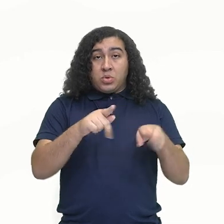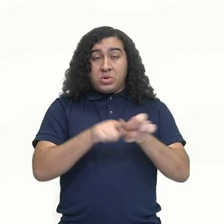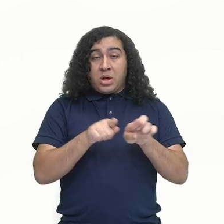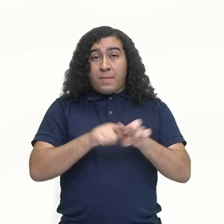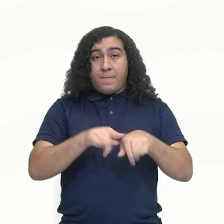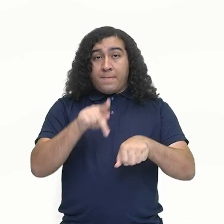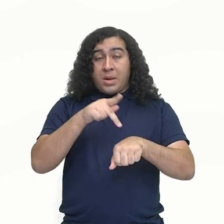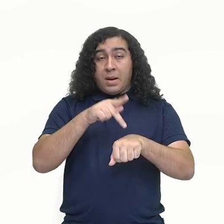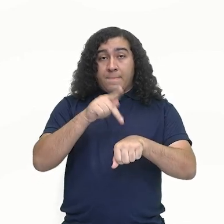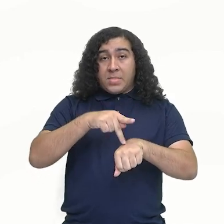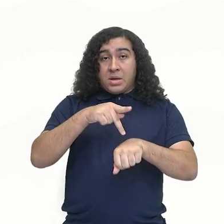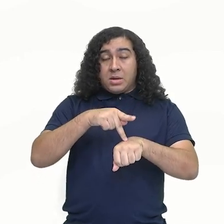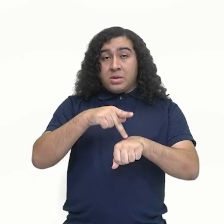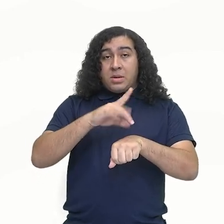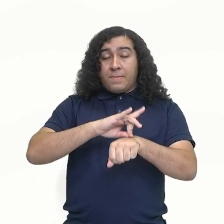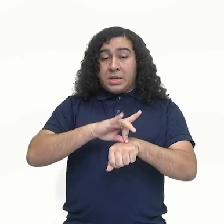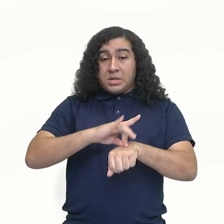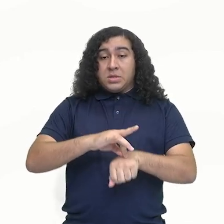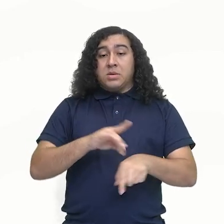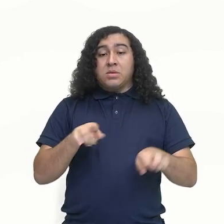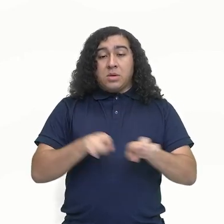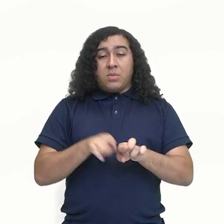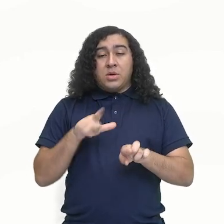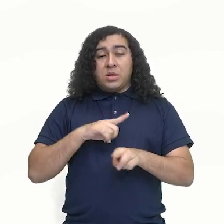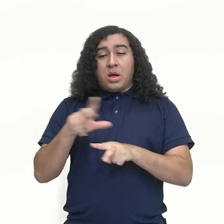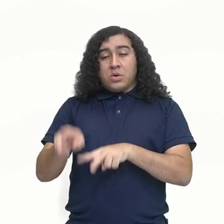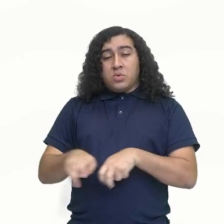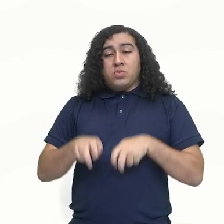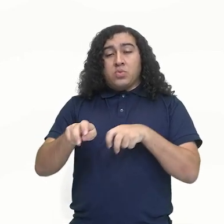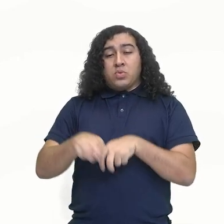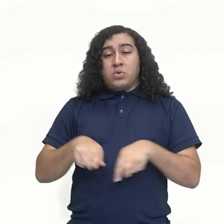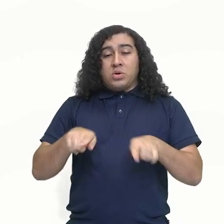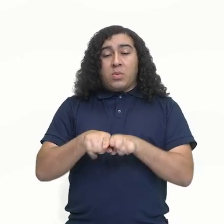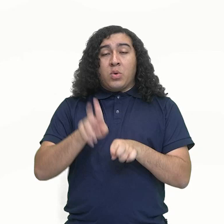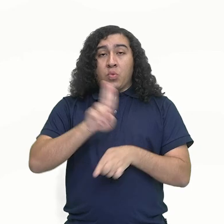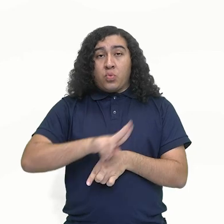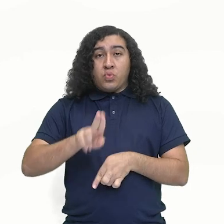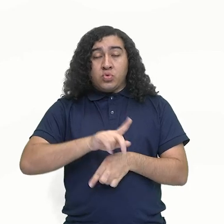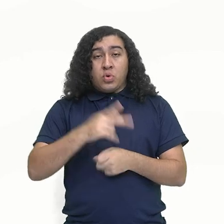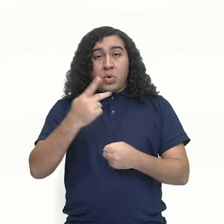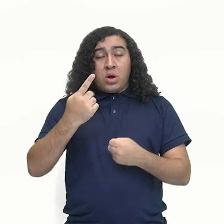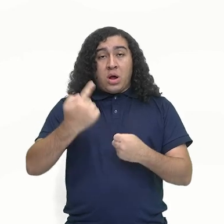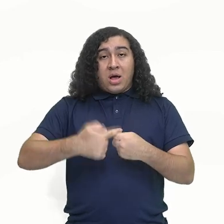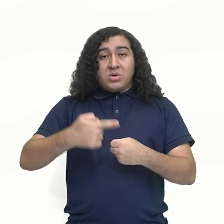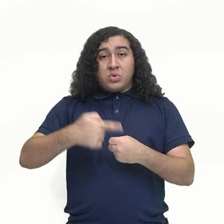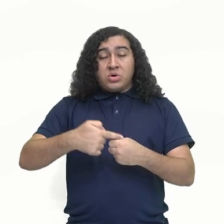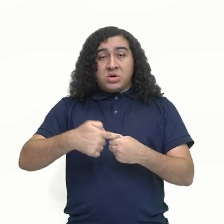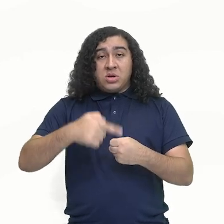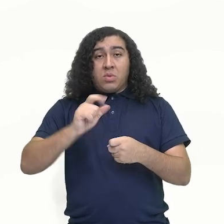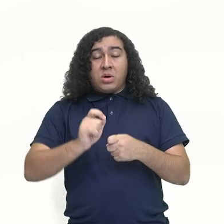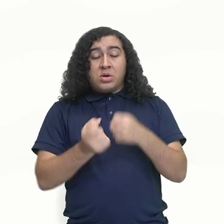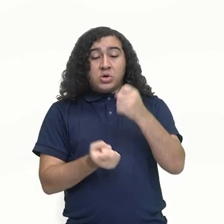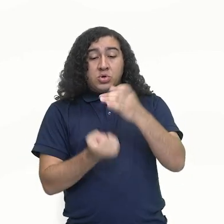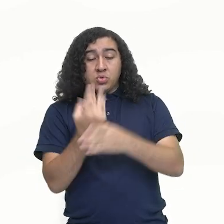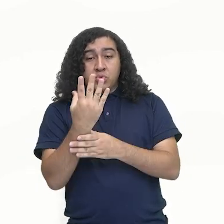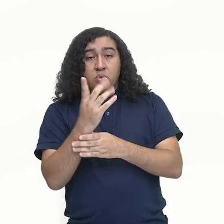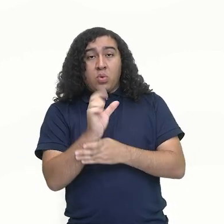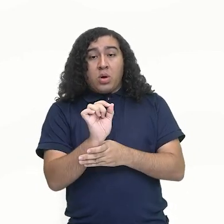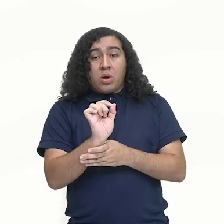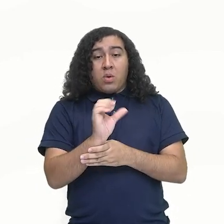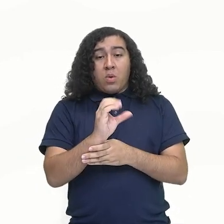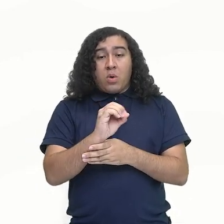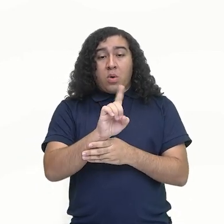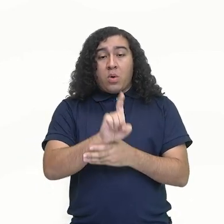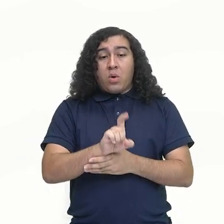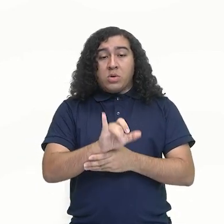temos também a atividade da agricultura e também a utilização de gasolina emitindo o óxido nitroso,